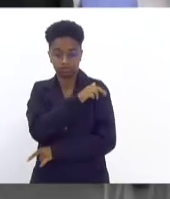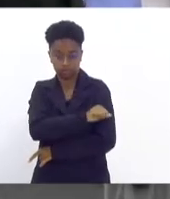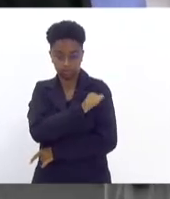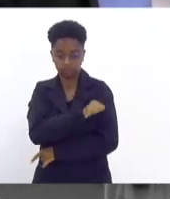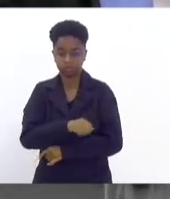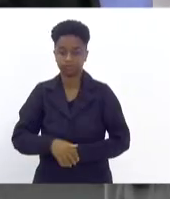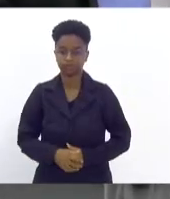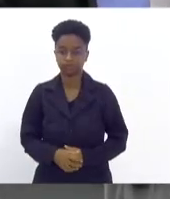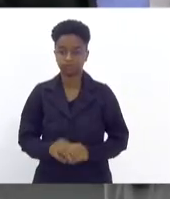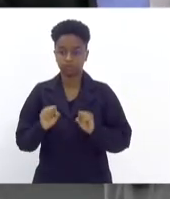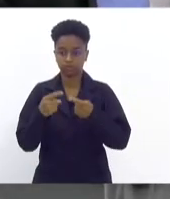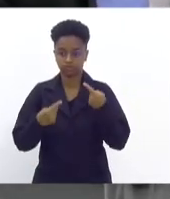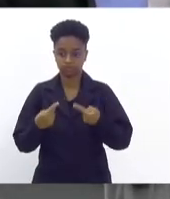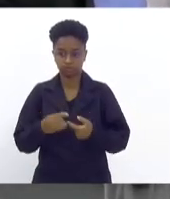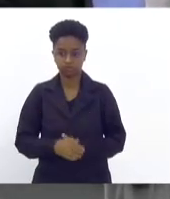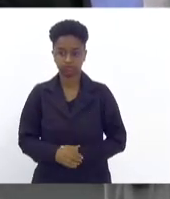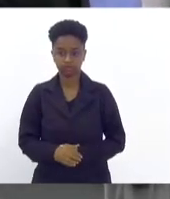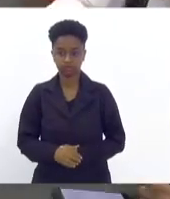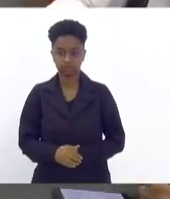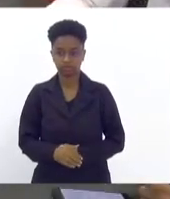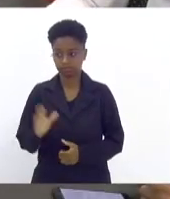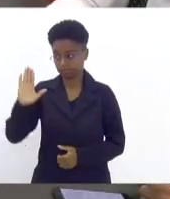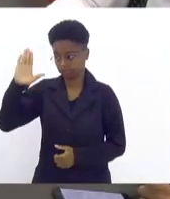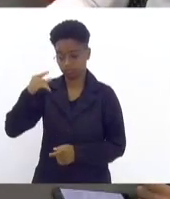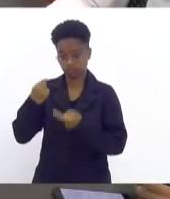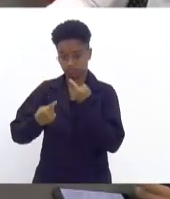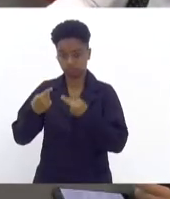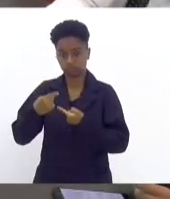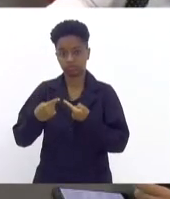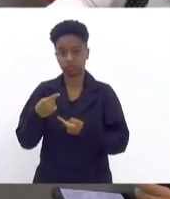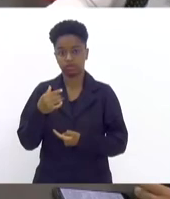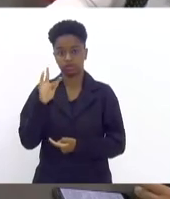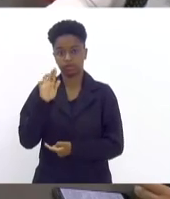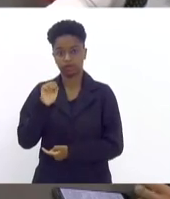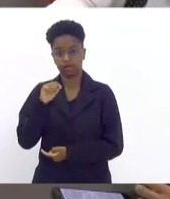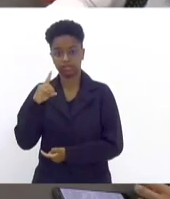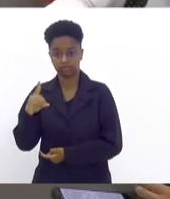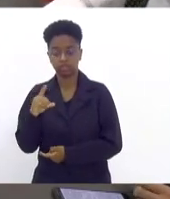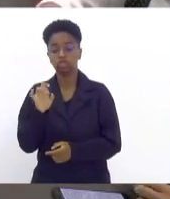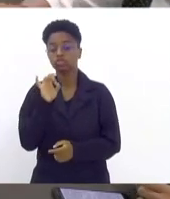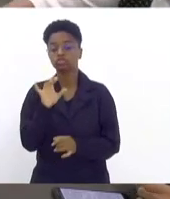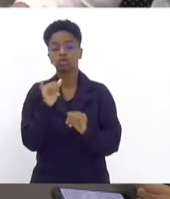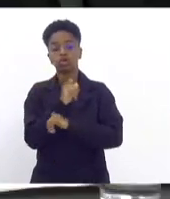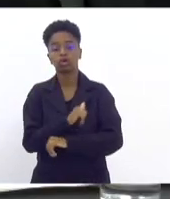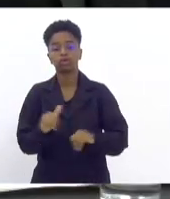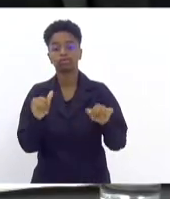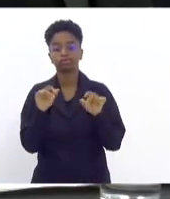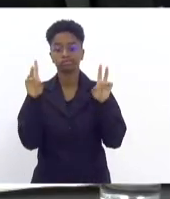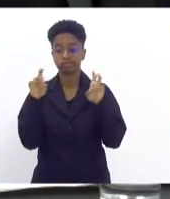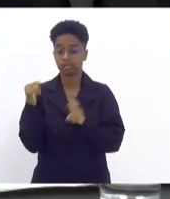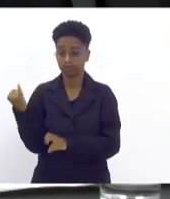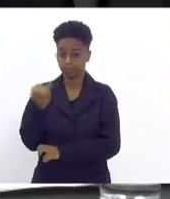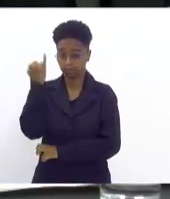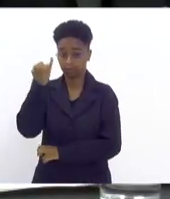discussão. Só para discutir... Para discutir, deputado Fred Pacheco. Apenas para reforçar essa importância, é um projeto autorizativo, mas